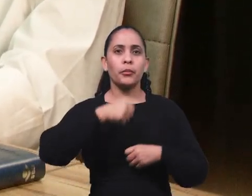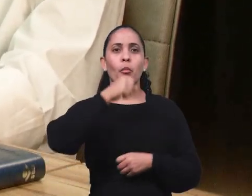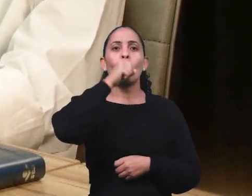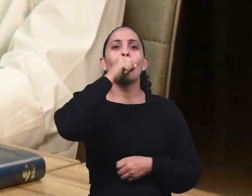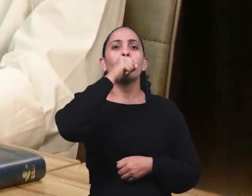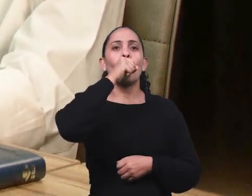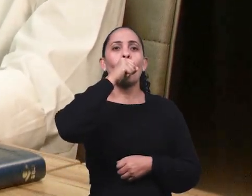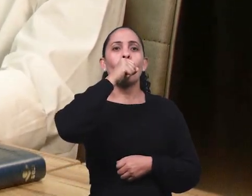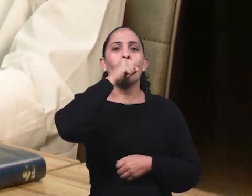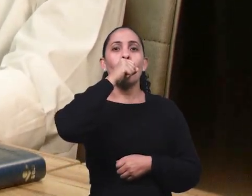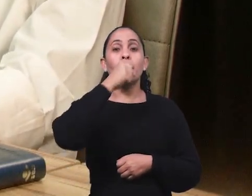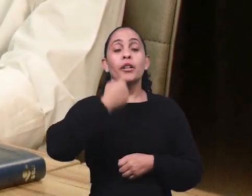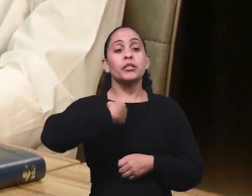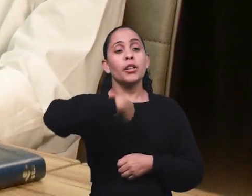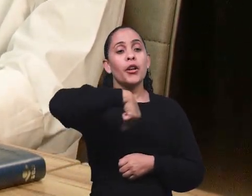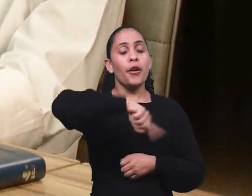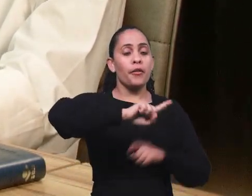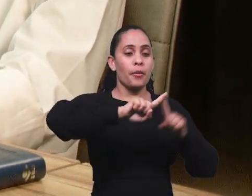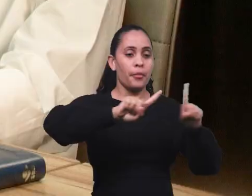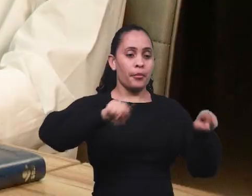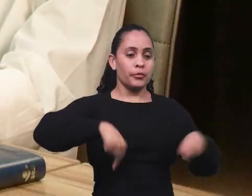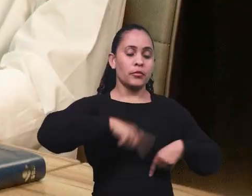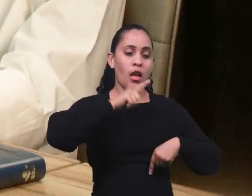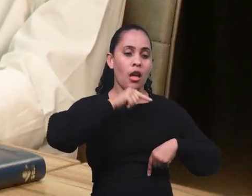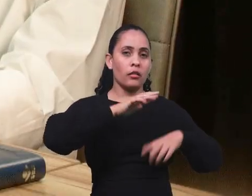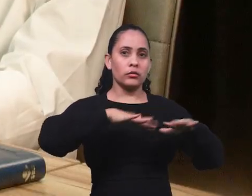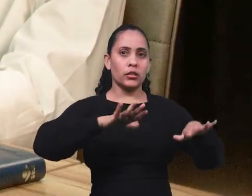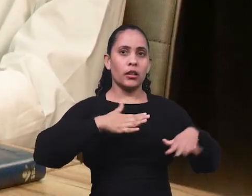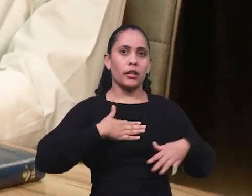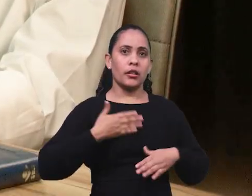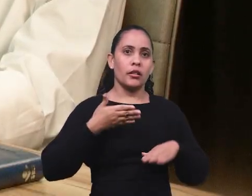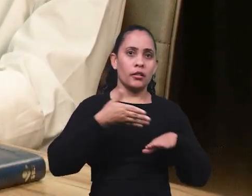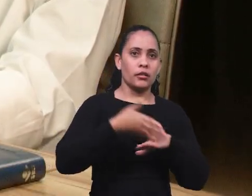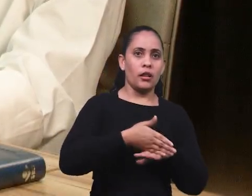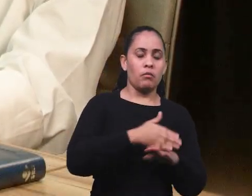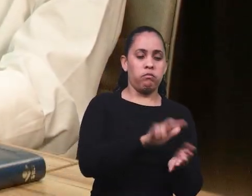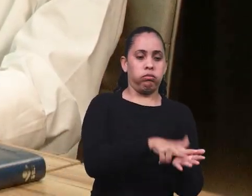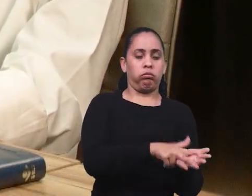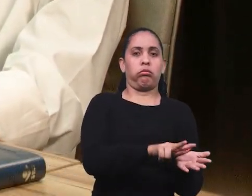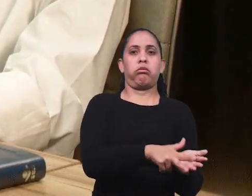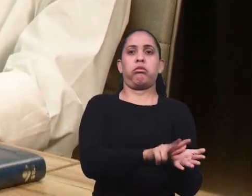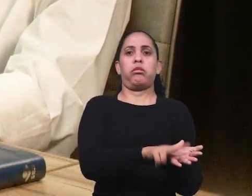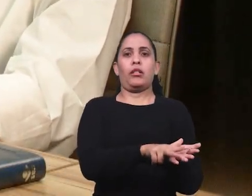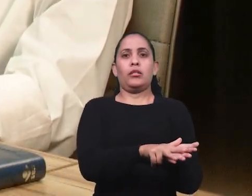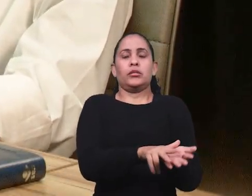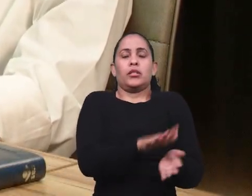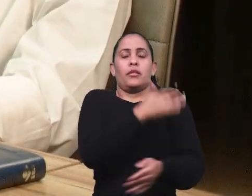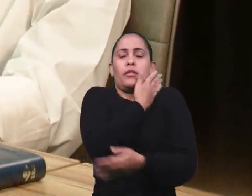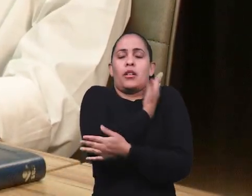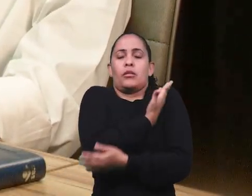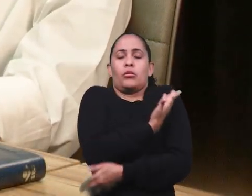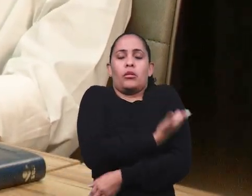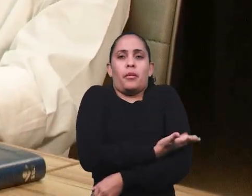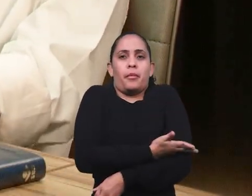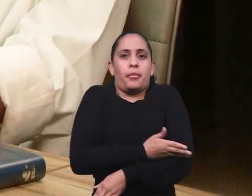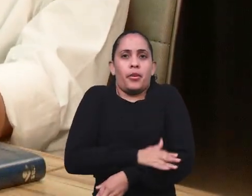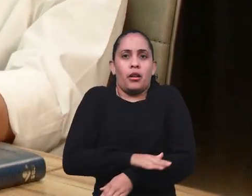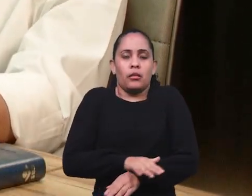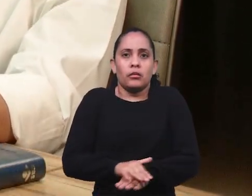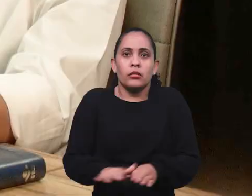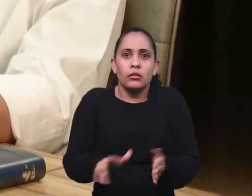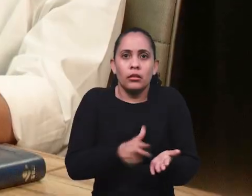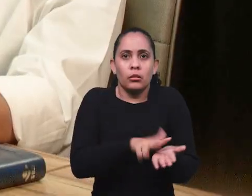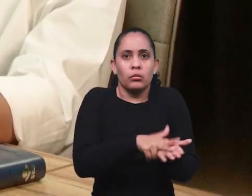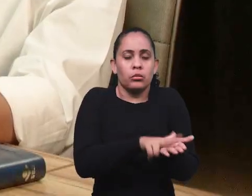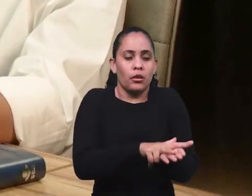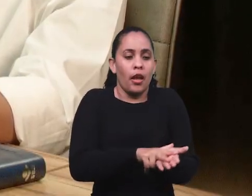piscina. Aí eu comecei a ter uma convulsão e eu fiquei todo branco, minha mãe falava.